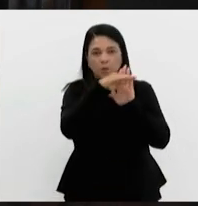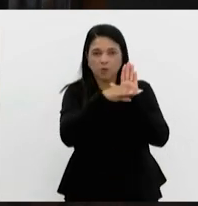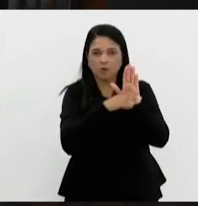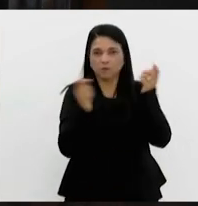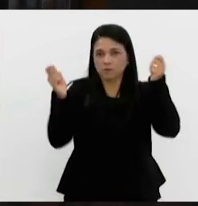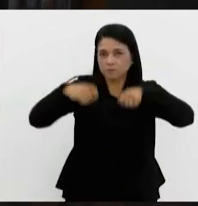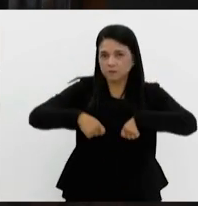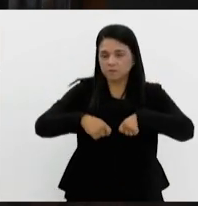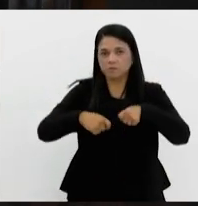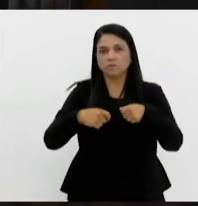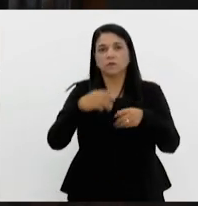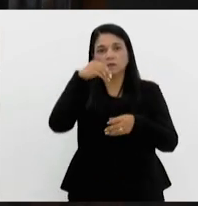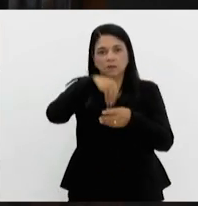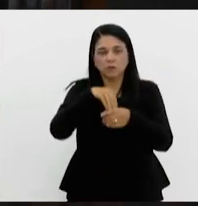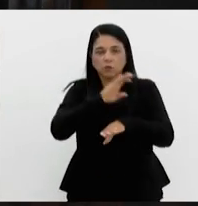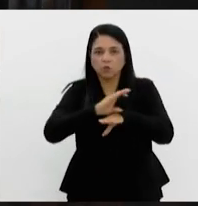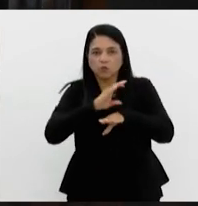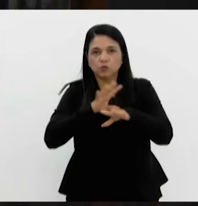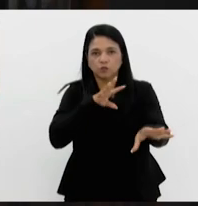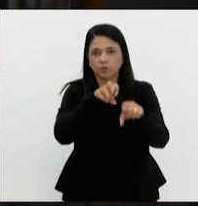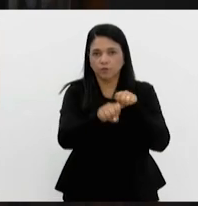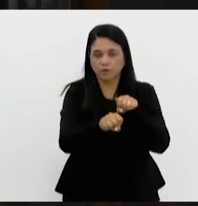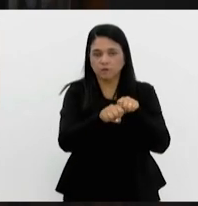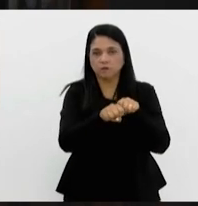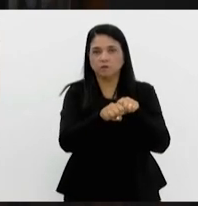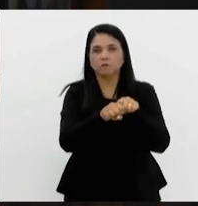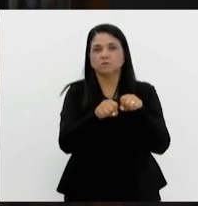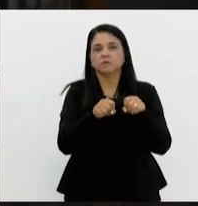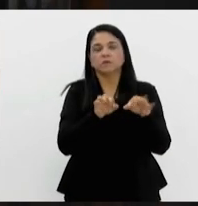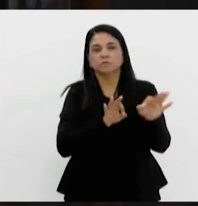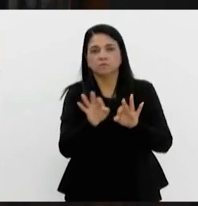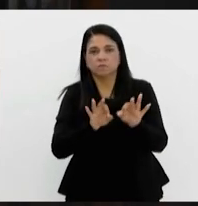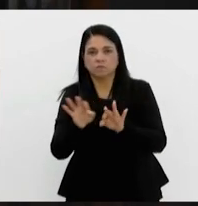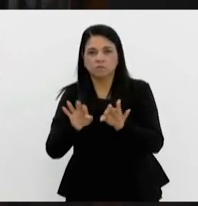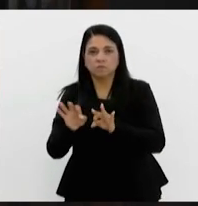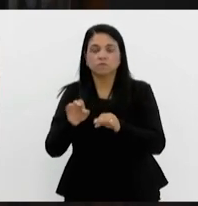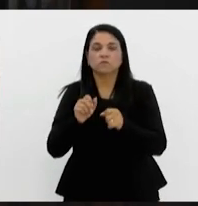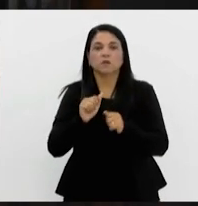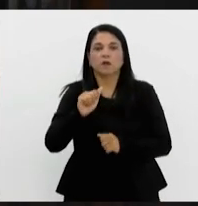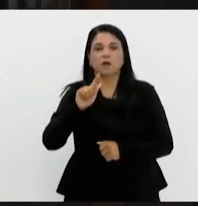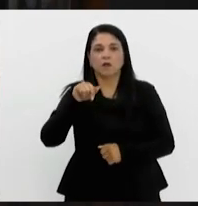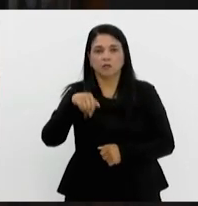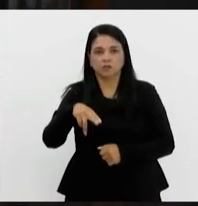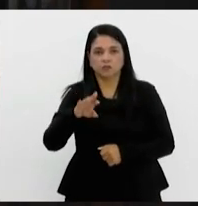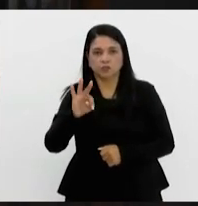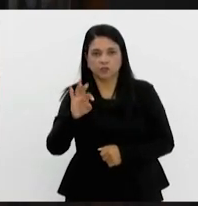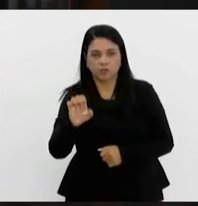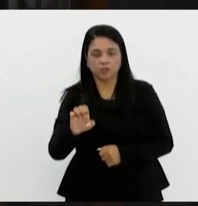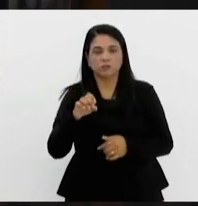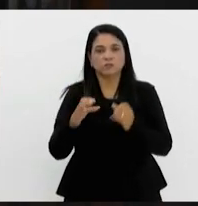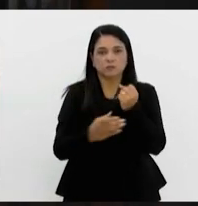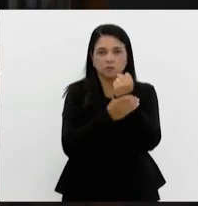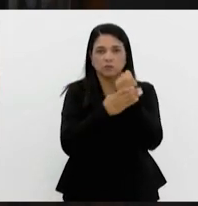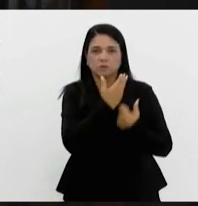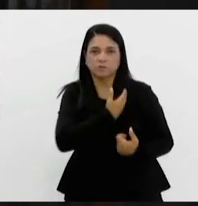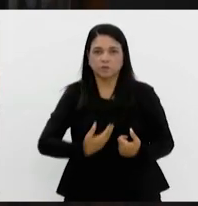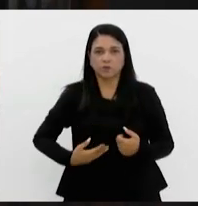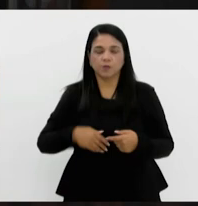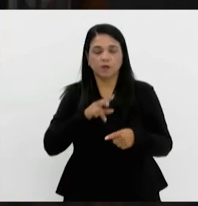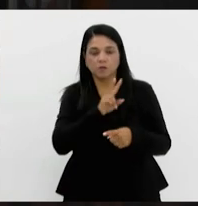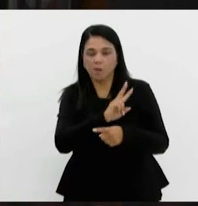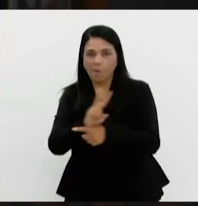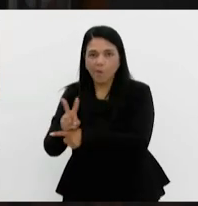capacitação dentro dos cursos de formação e aperfeiçoamento dos agentes de segurança pública na abordagem de pessoa